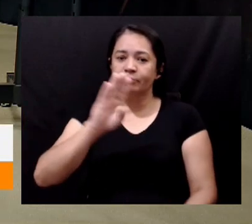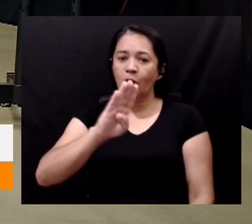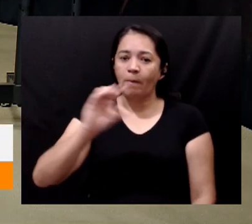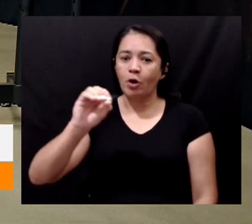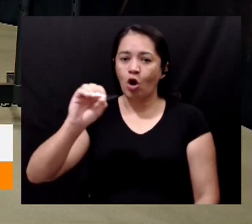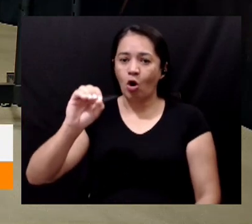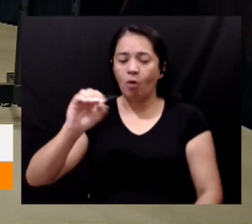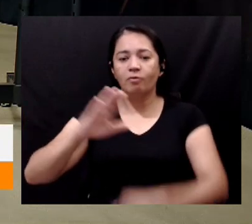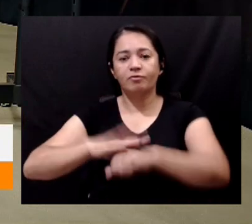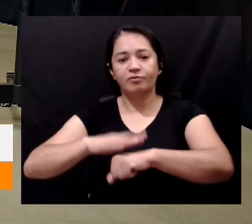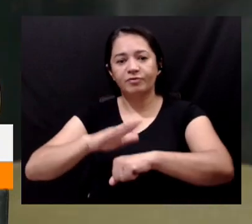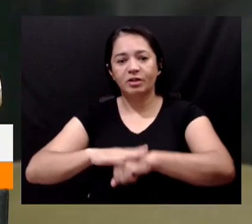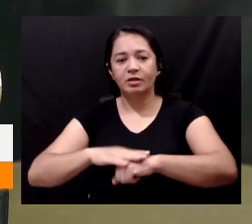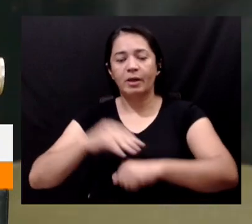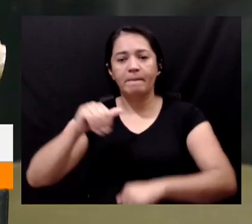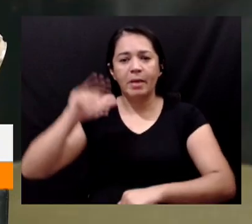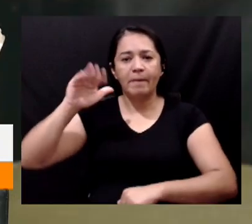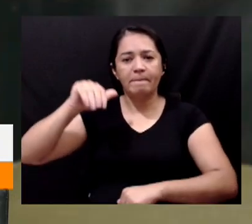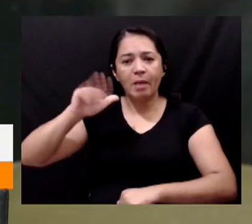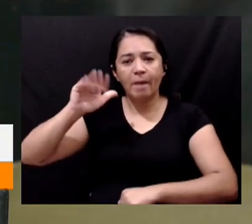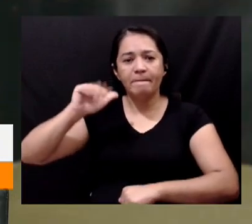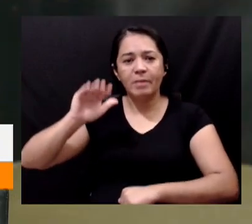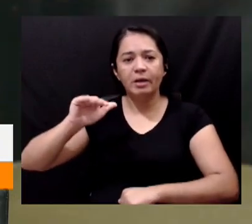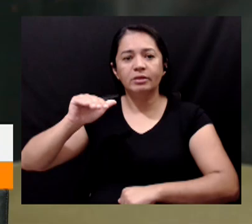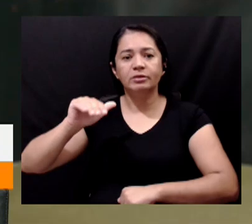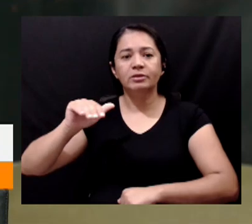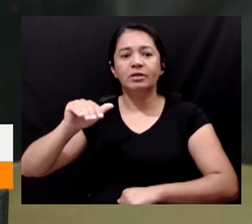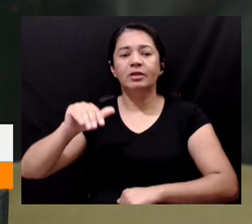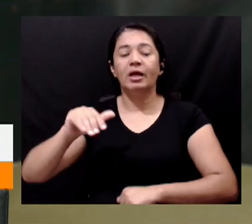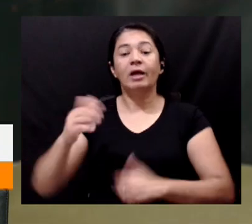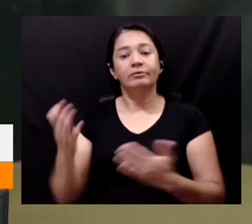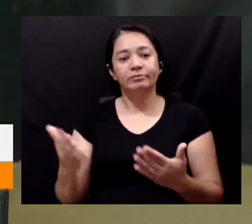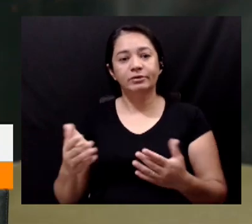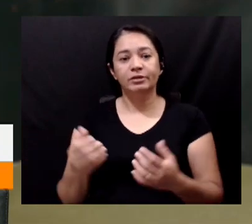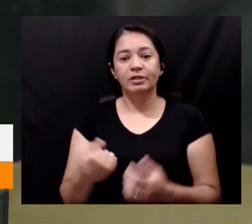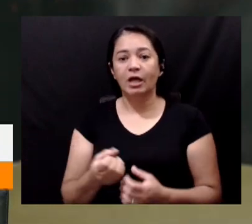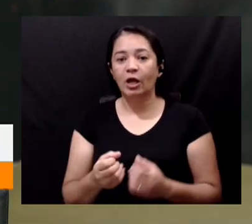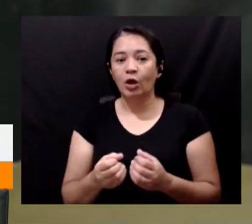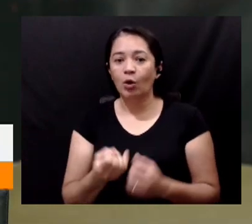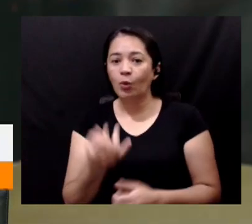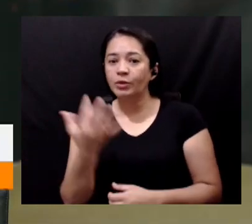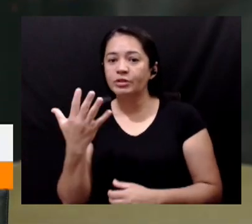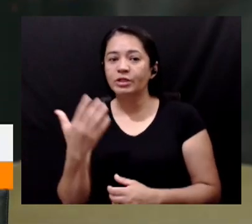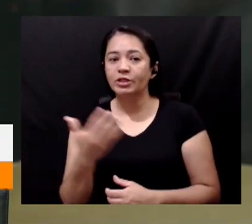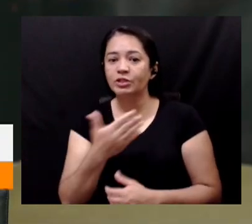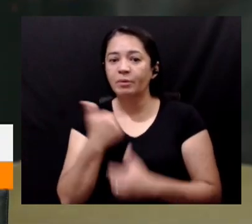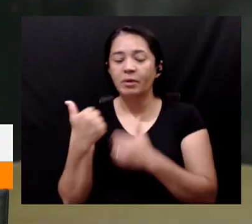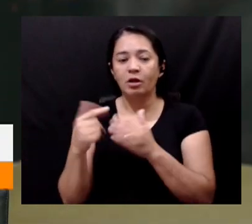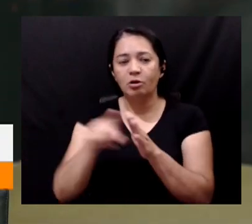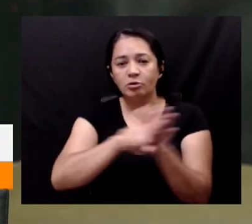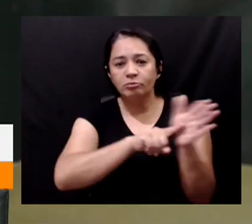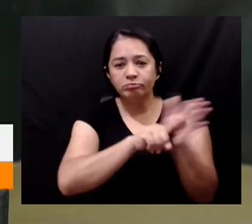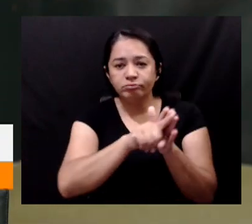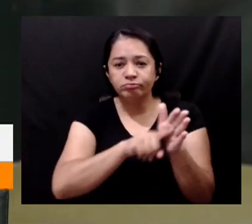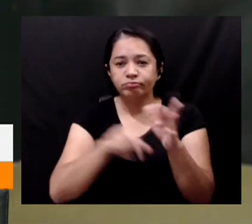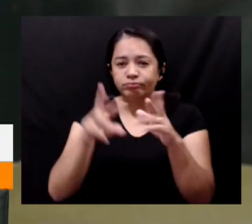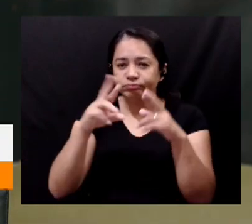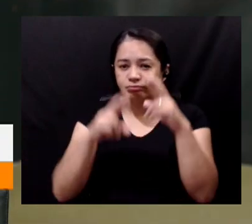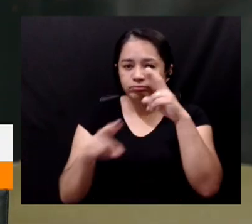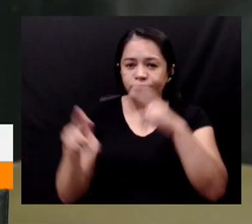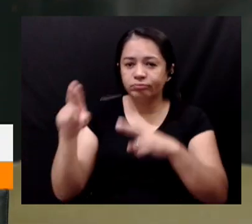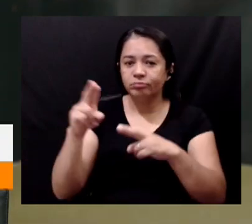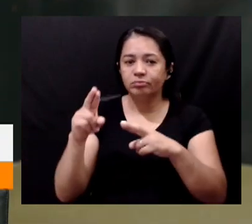boletins de ocorrência serem confeccionados, aí há maior probabilidade aí de investigações. Então, a partir do boletim de ocorrência é onde